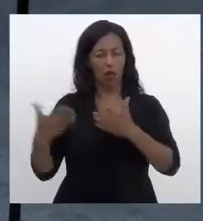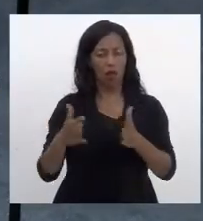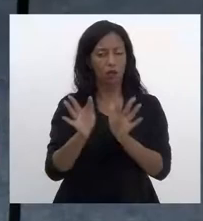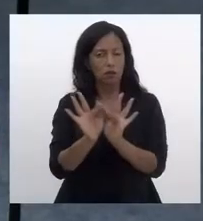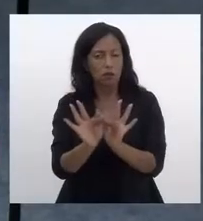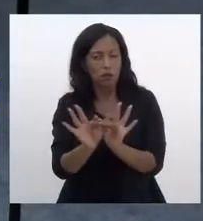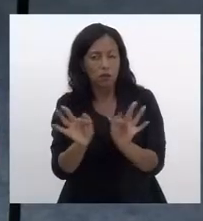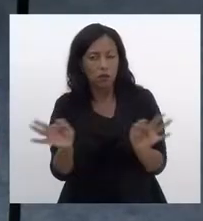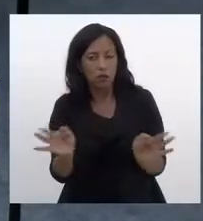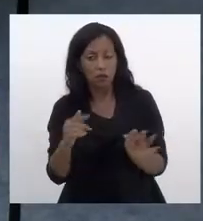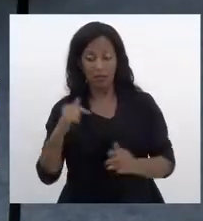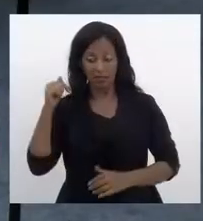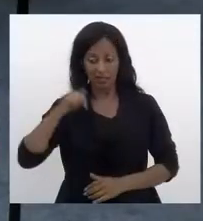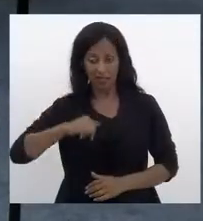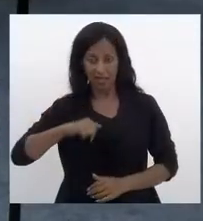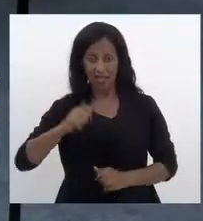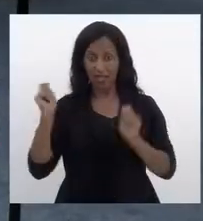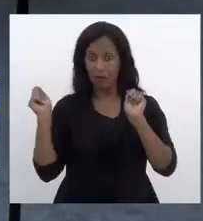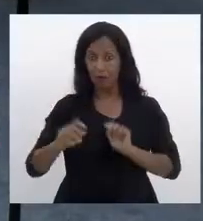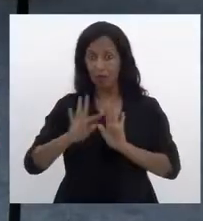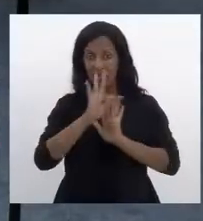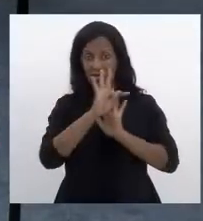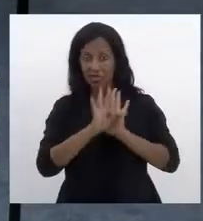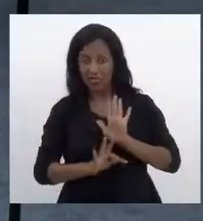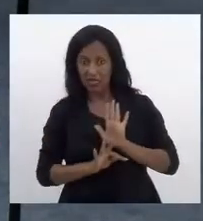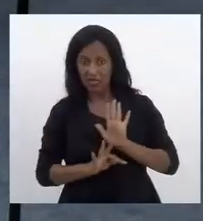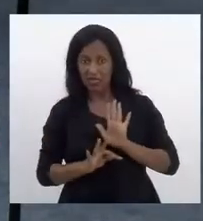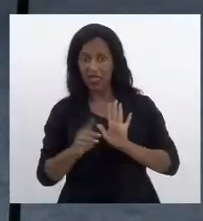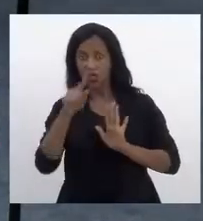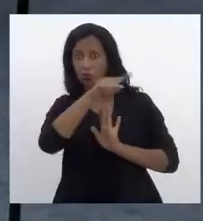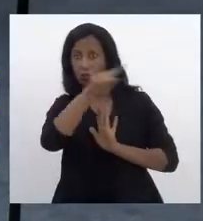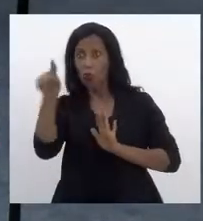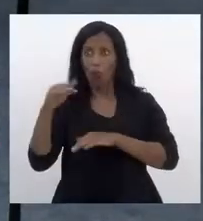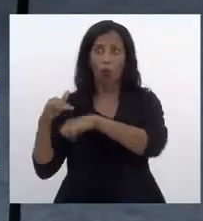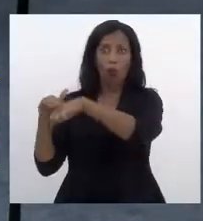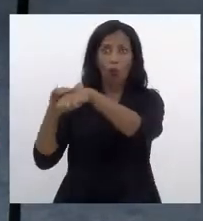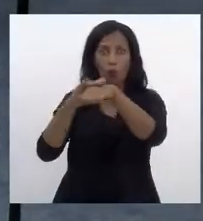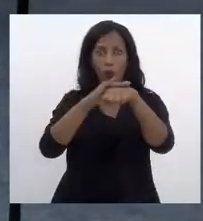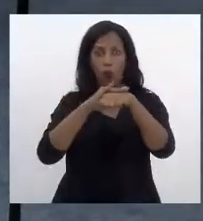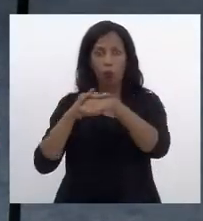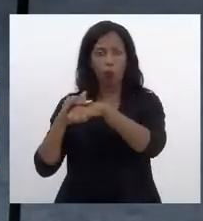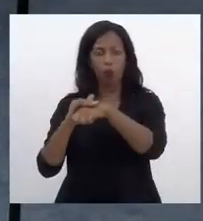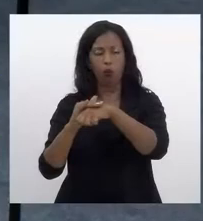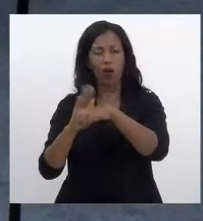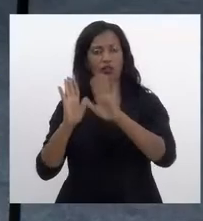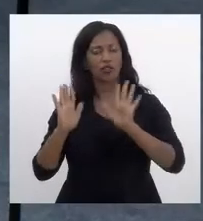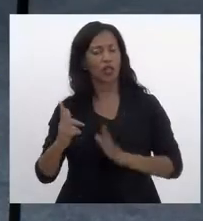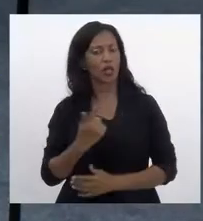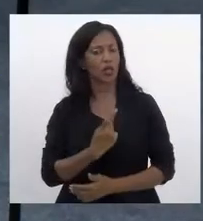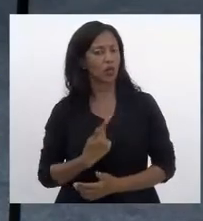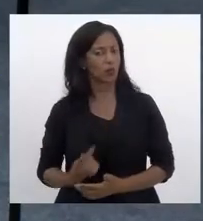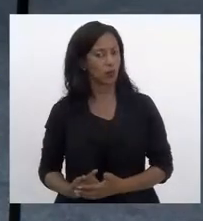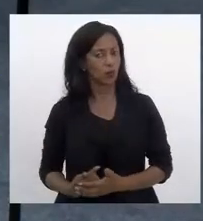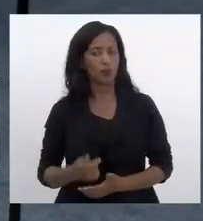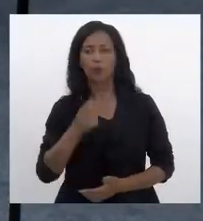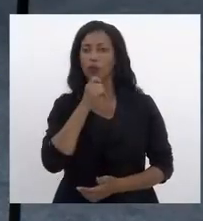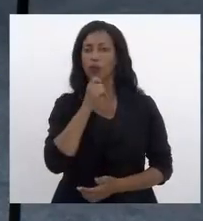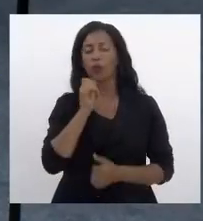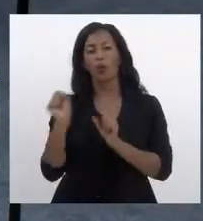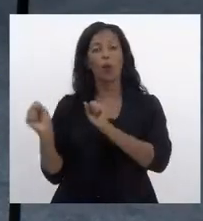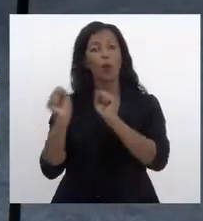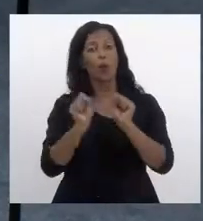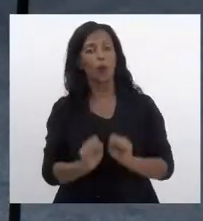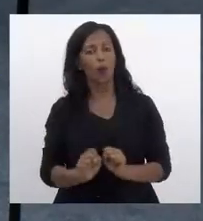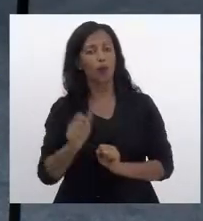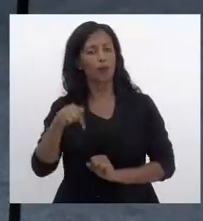simples e a gente aqui pudesse mudar ouvindo os policiais militares. Já que o governo não tem o poder que o